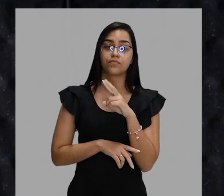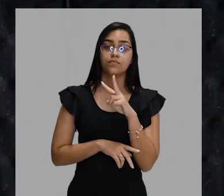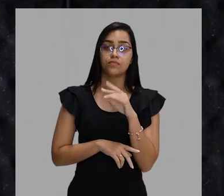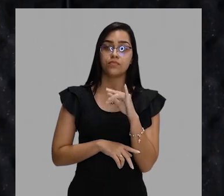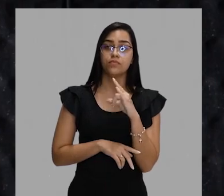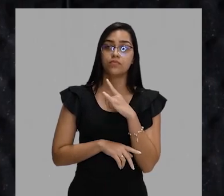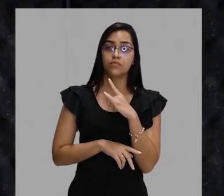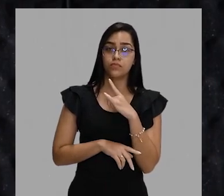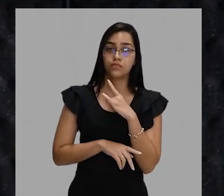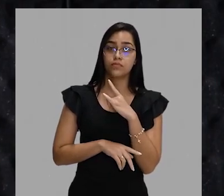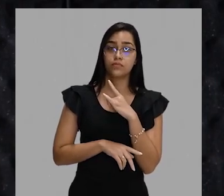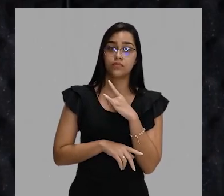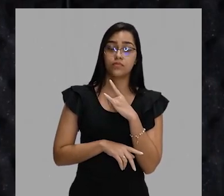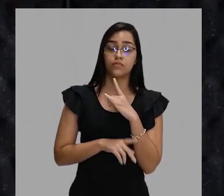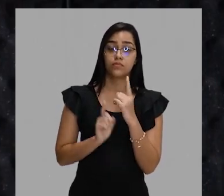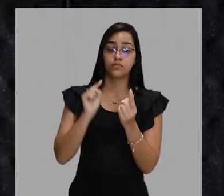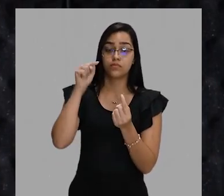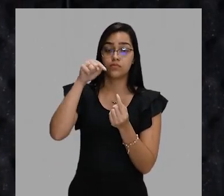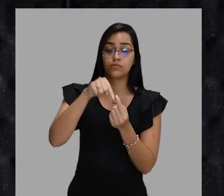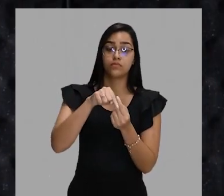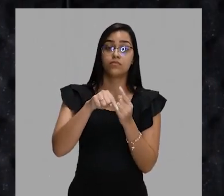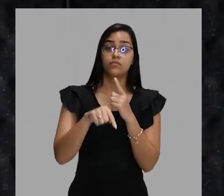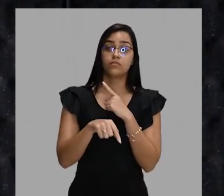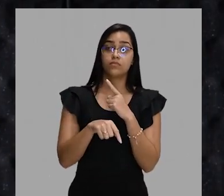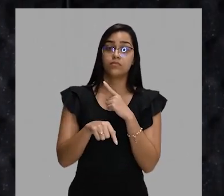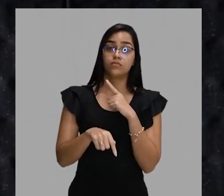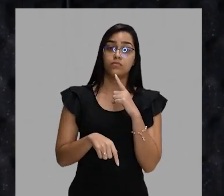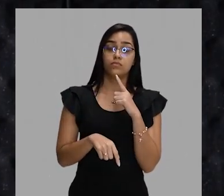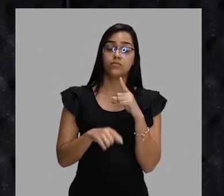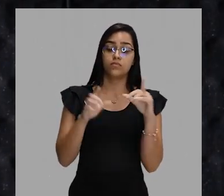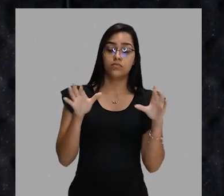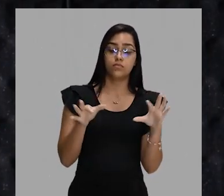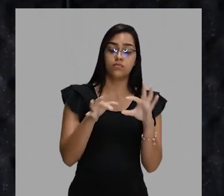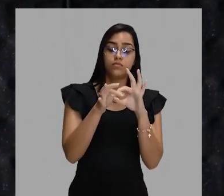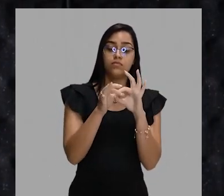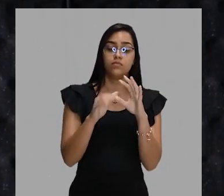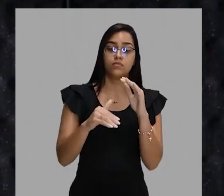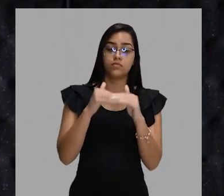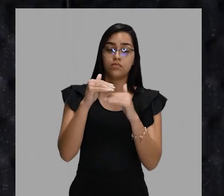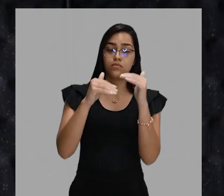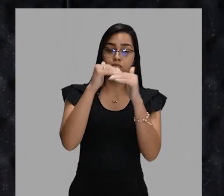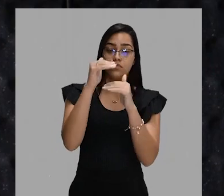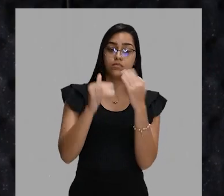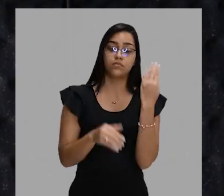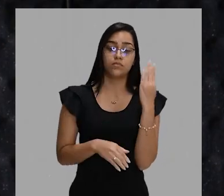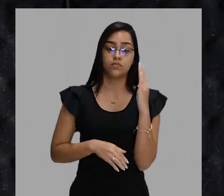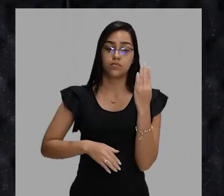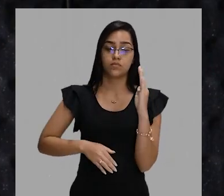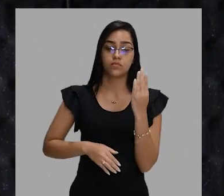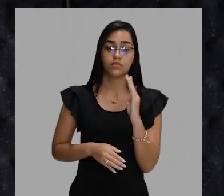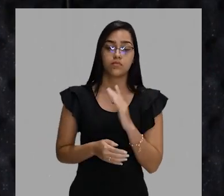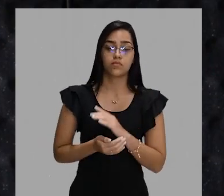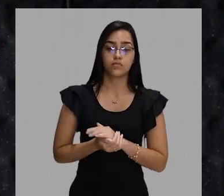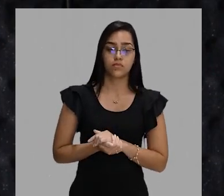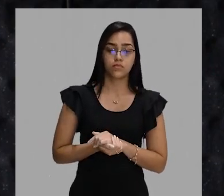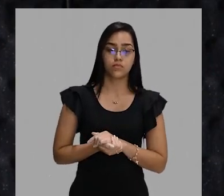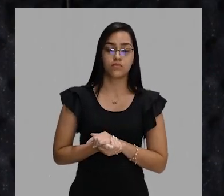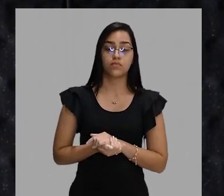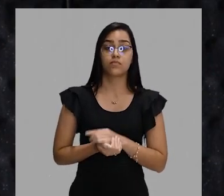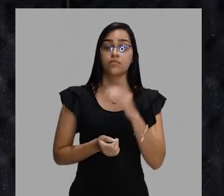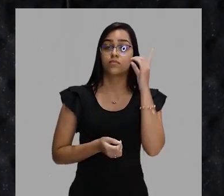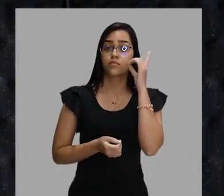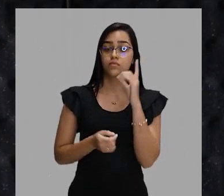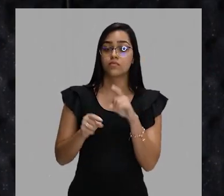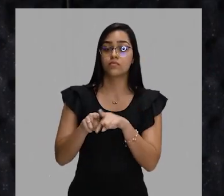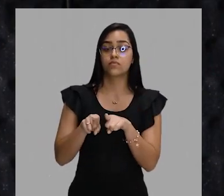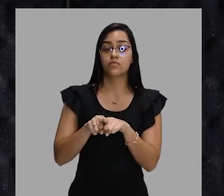eles descenderem de um ancestral comum, existe um parentesco evolutivo biológico entre eles. Charles Darwin